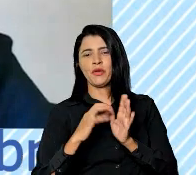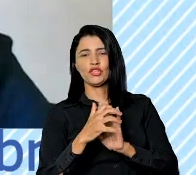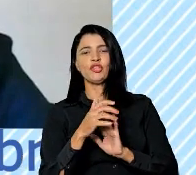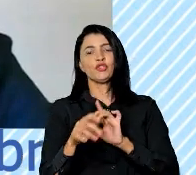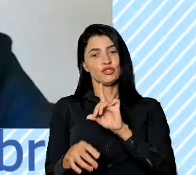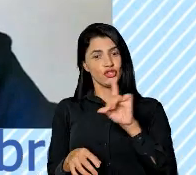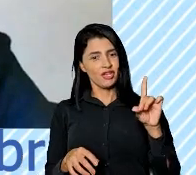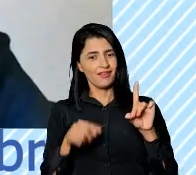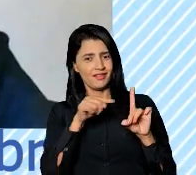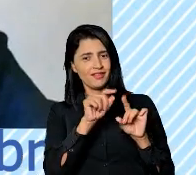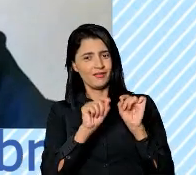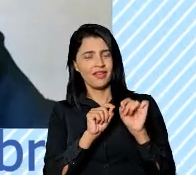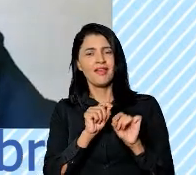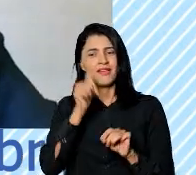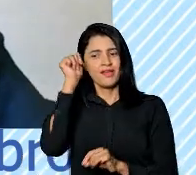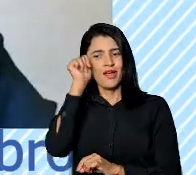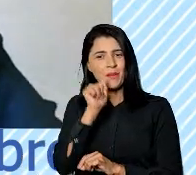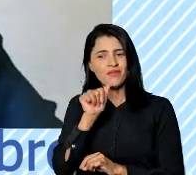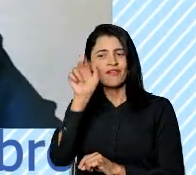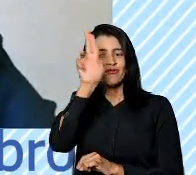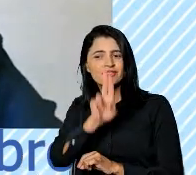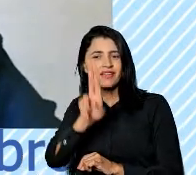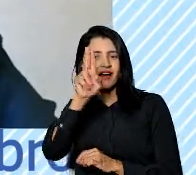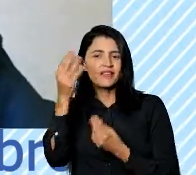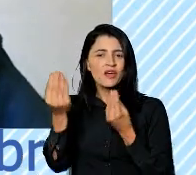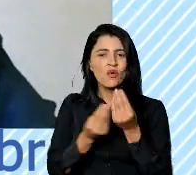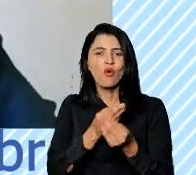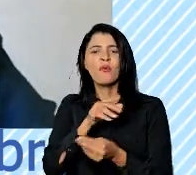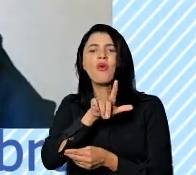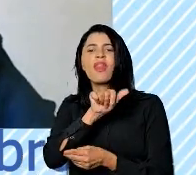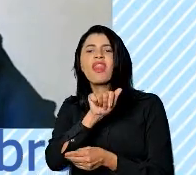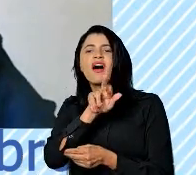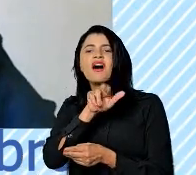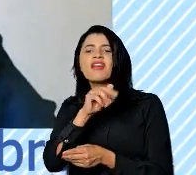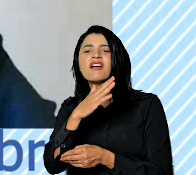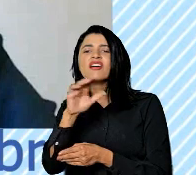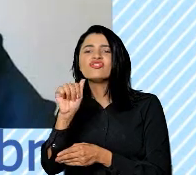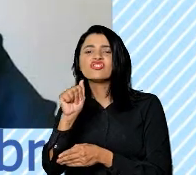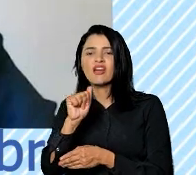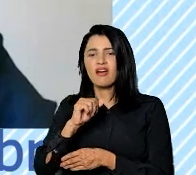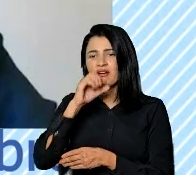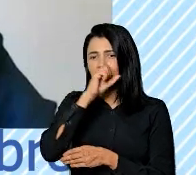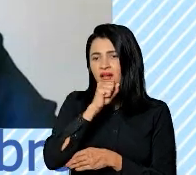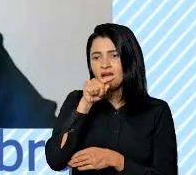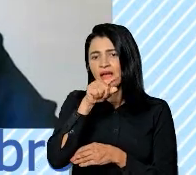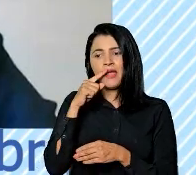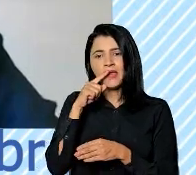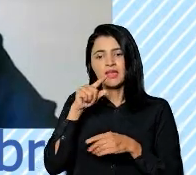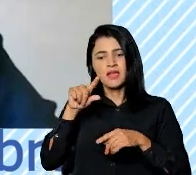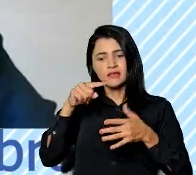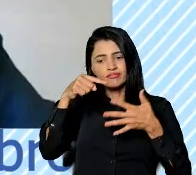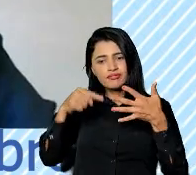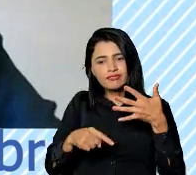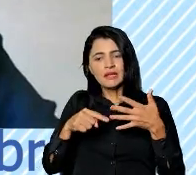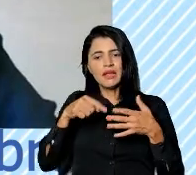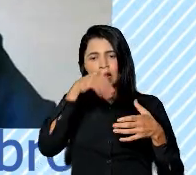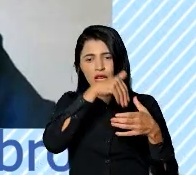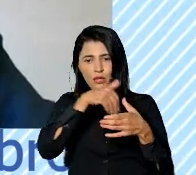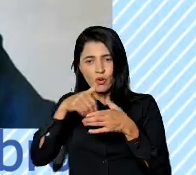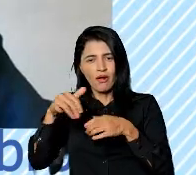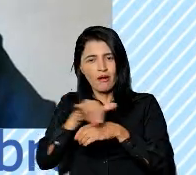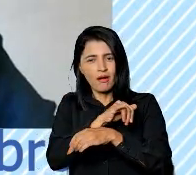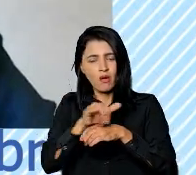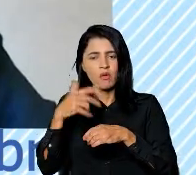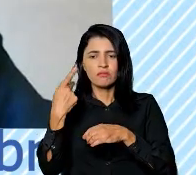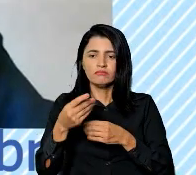que são quando as mulheres são utilizadas como laranja e os recursos eleitorais que deveriam ser colocados nessas candidaturas